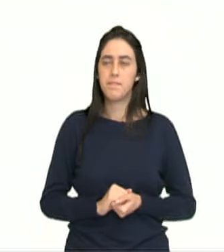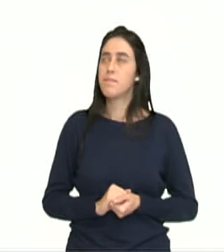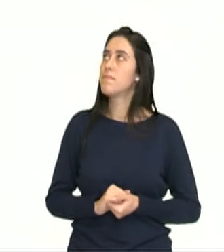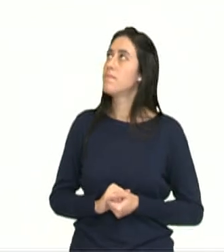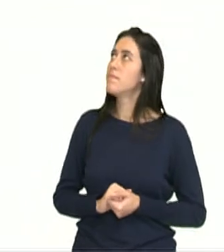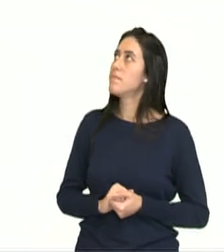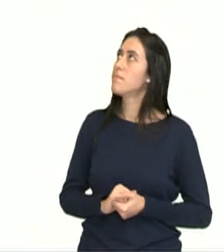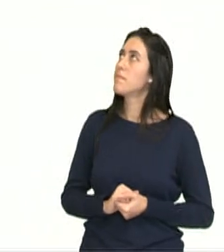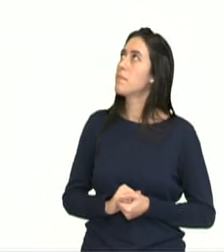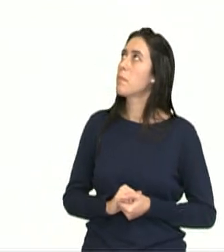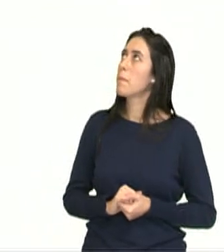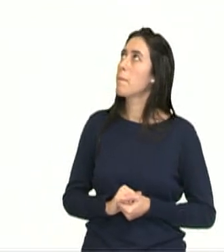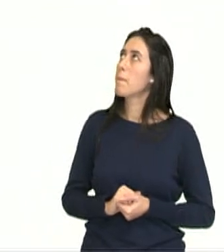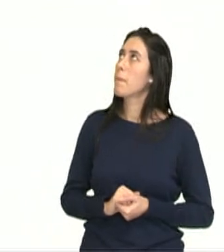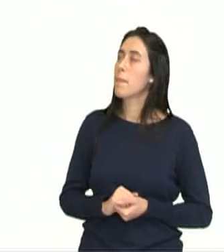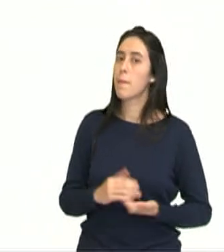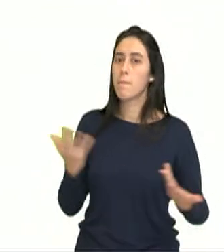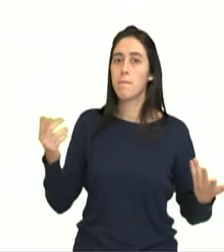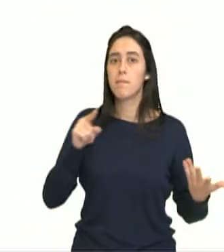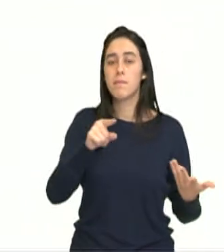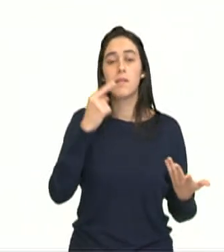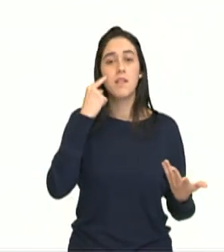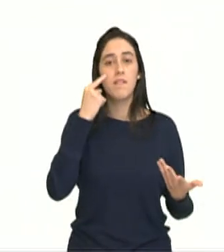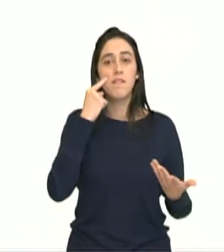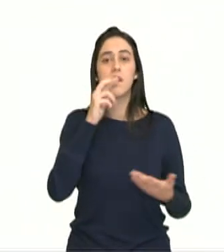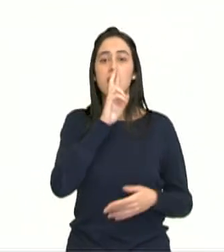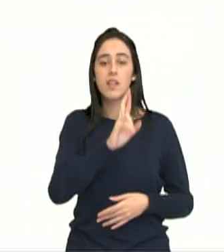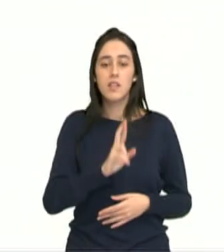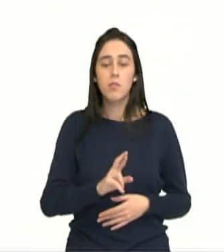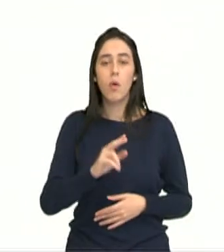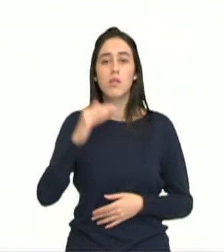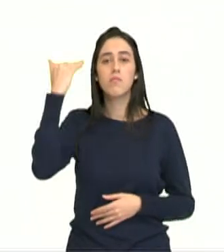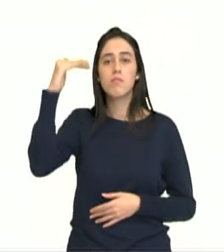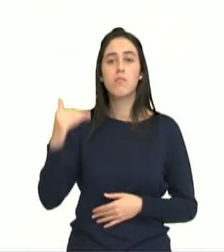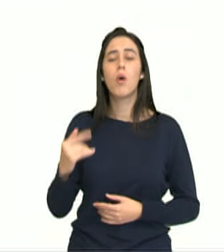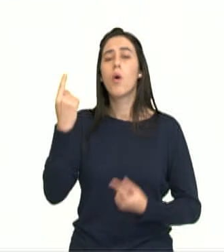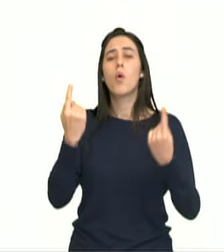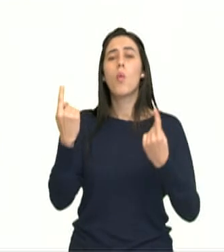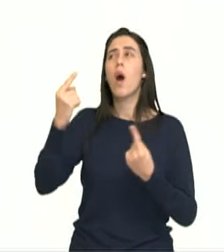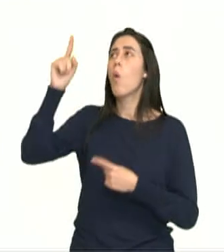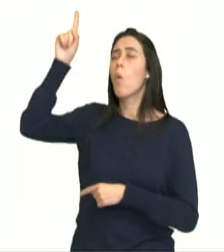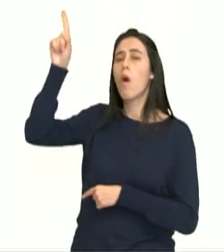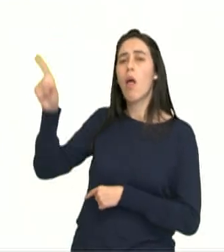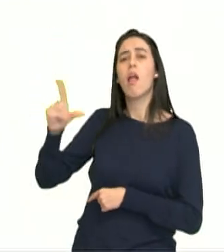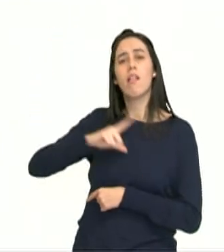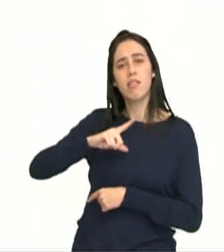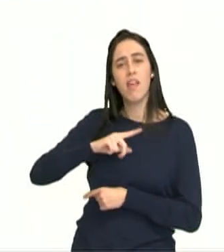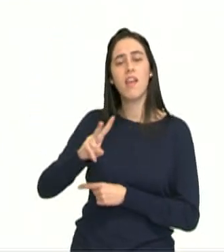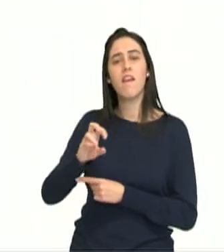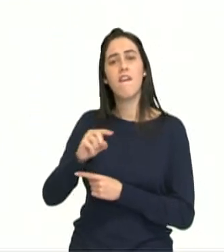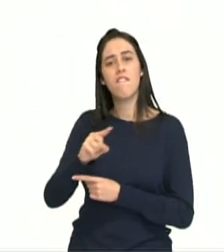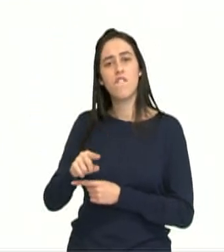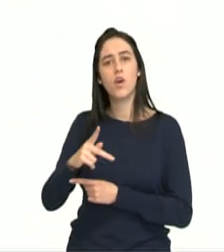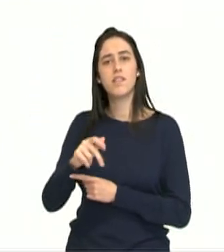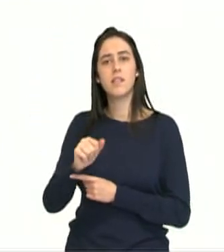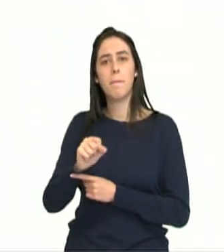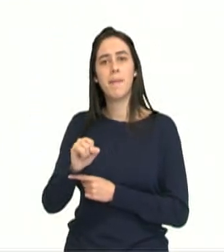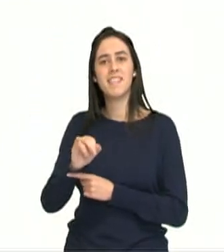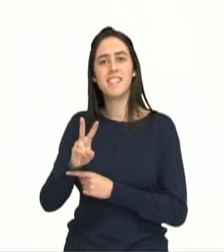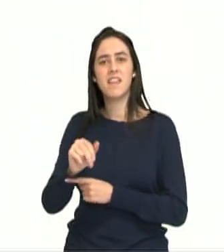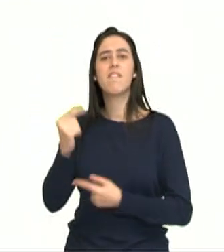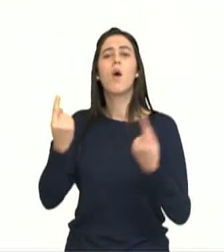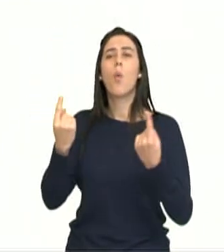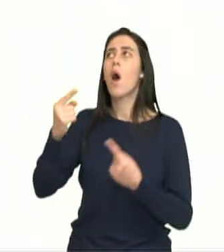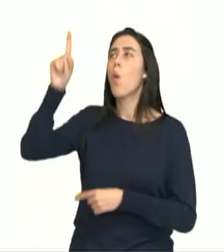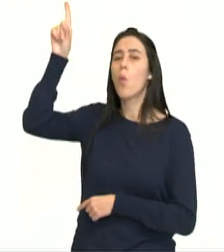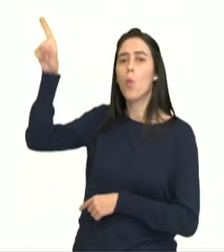in the passive voice. Marque as frases que estão na voz passiva. Entre essas frases todas aqui, vocês identificarão quais estão sendo,